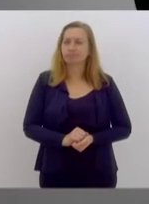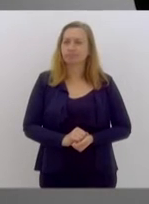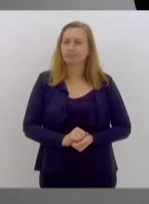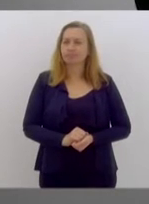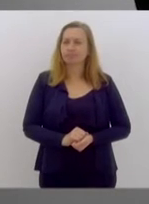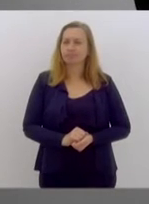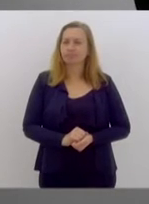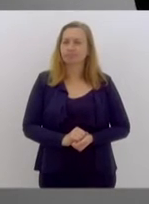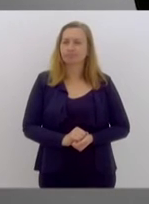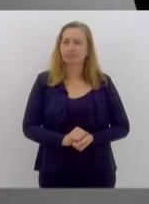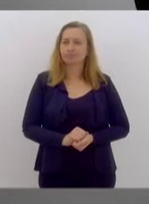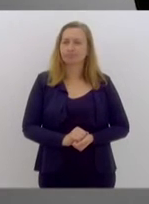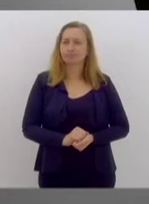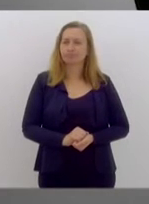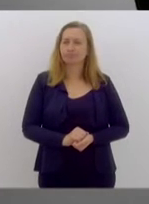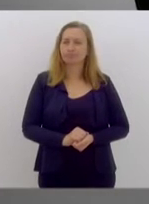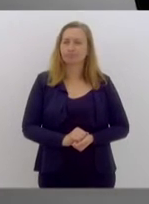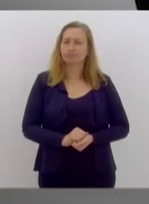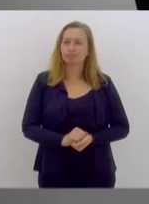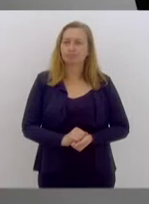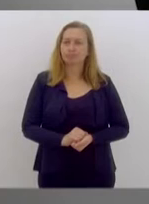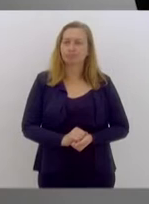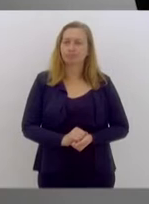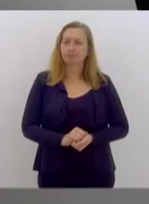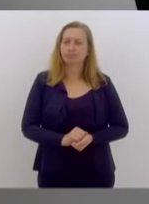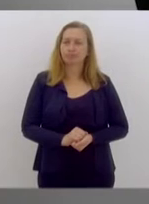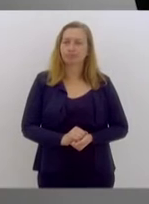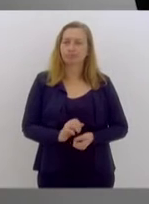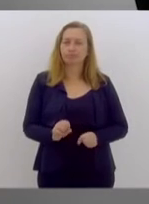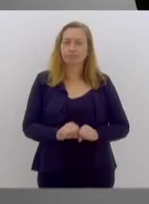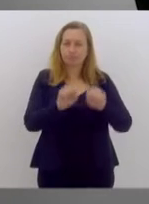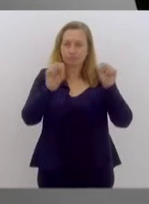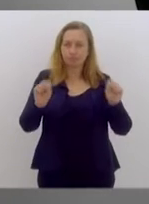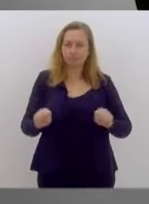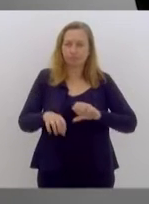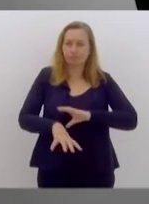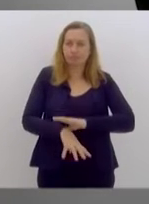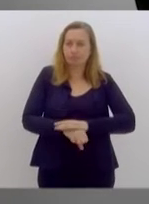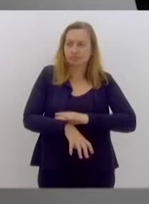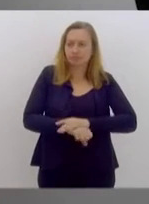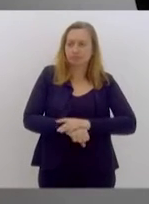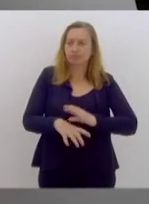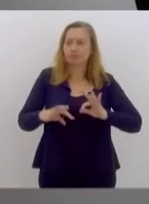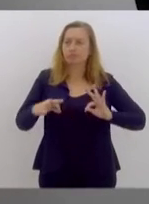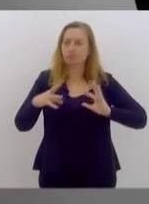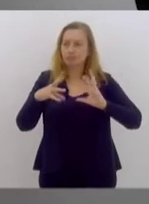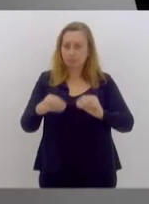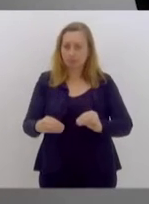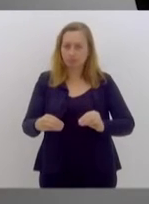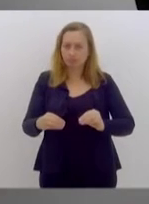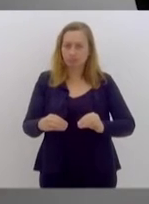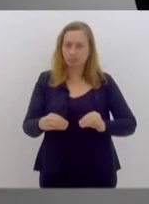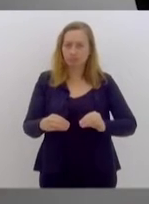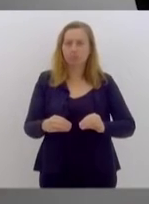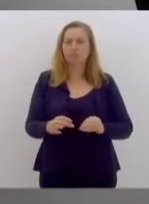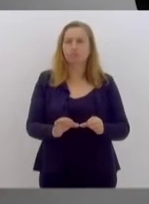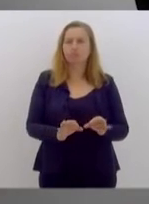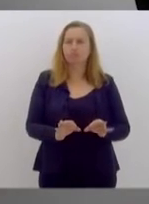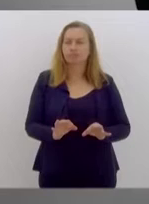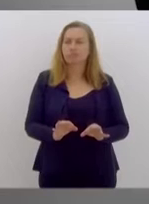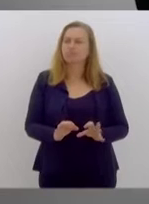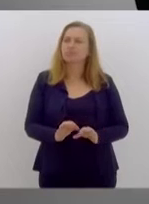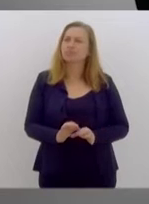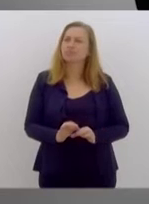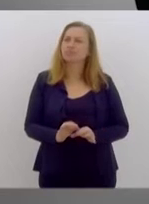a estado o estado de conservação do sistema de drenagem toda assoreado e As Margens da